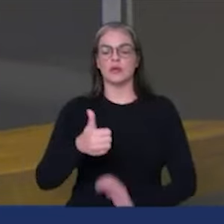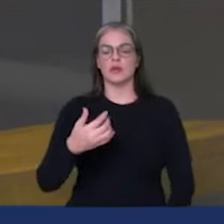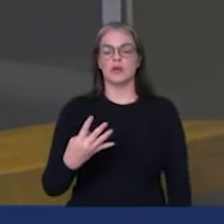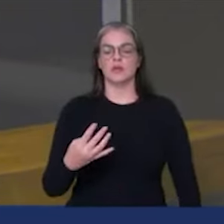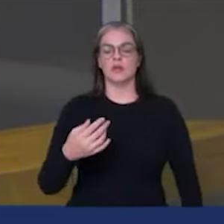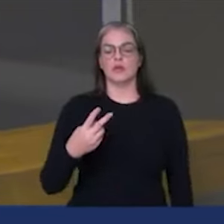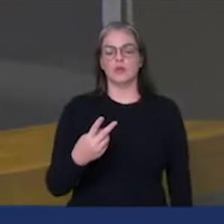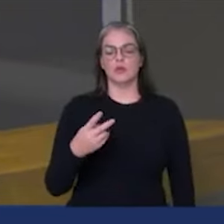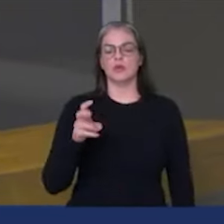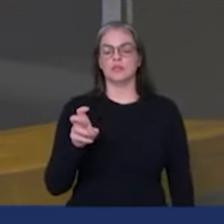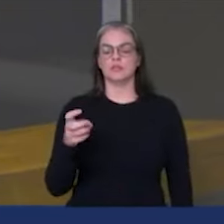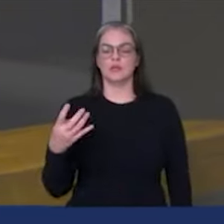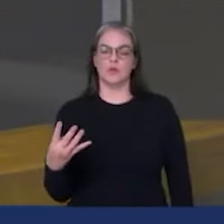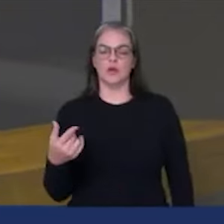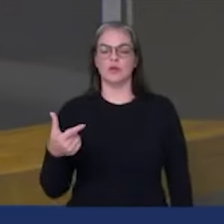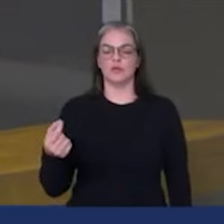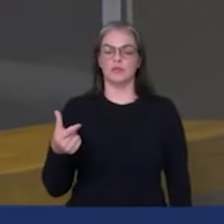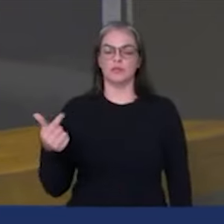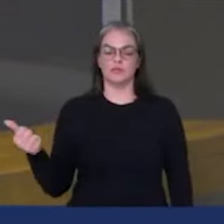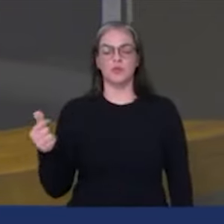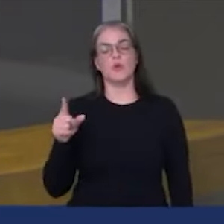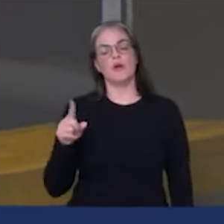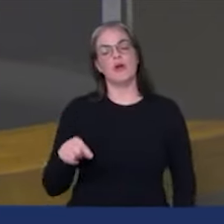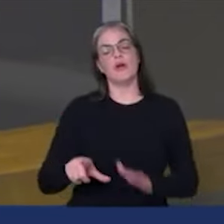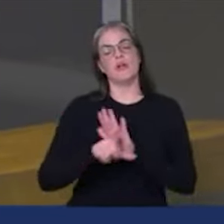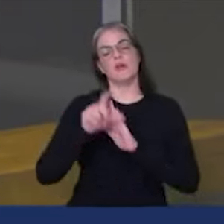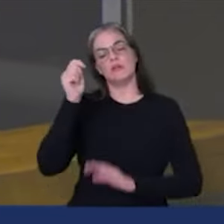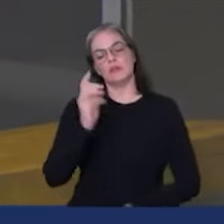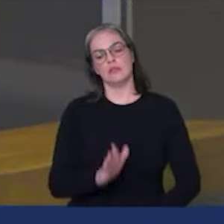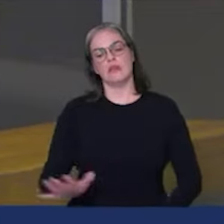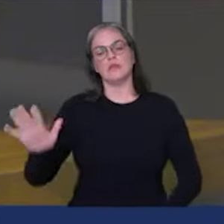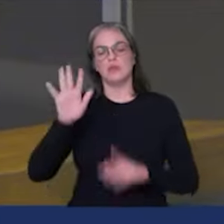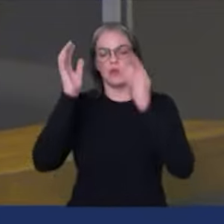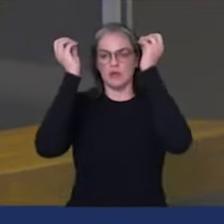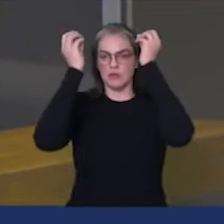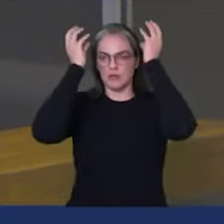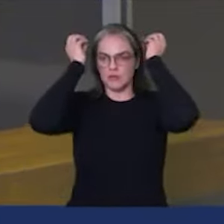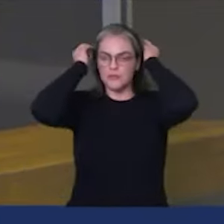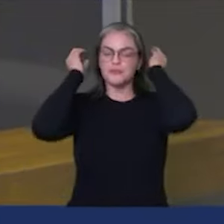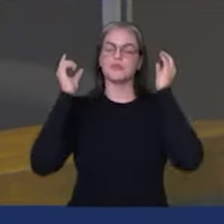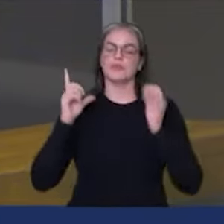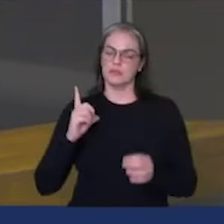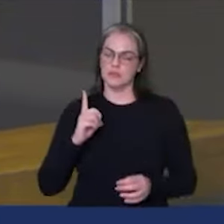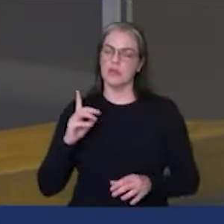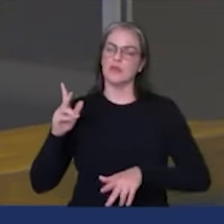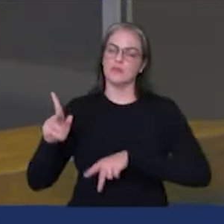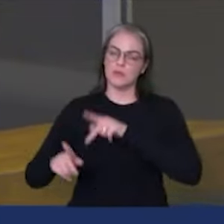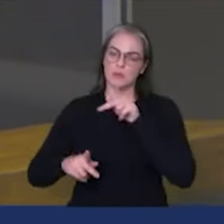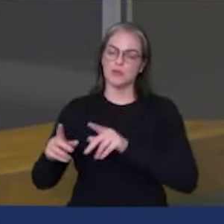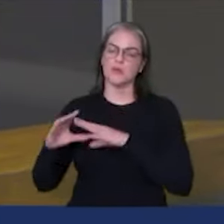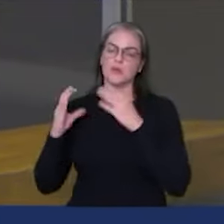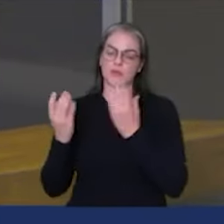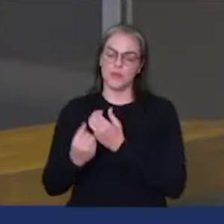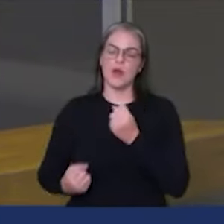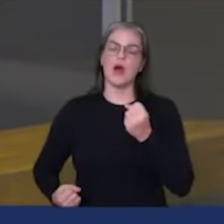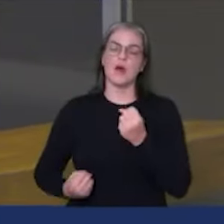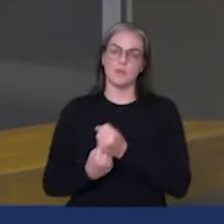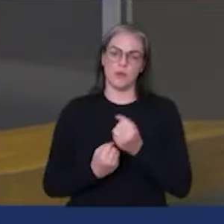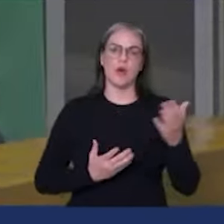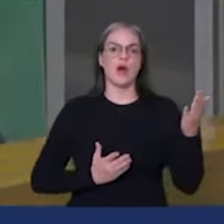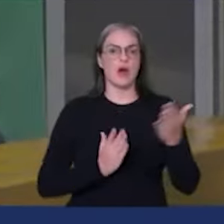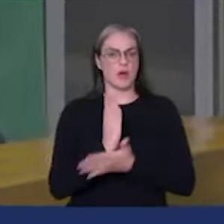2021, Lei Nacional para a TDAH e Dislexia, que foi aprovada com apoio e participação de toda a comunidade, mas também para